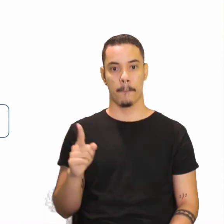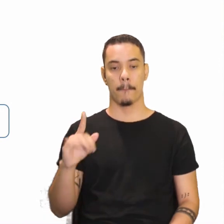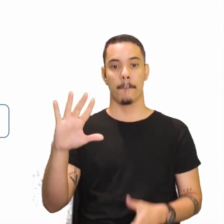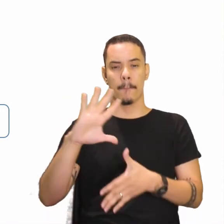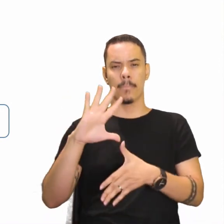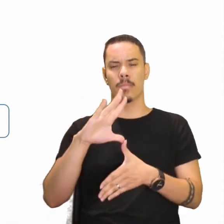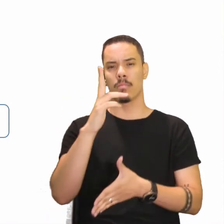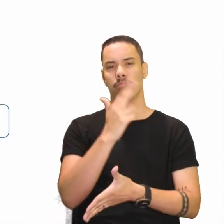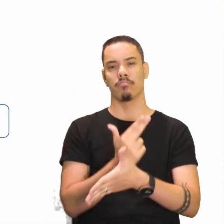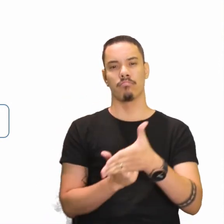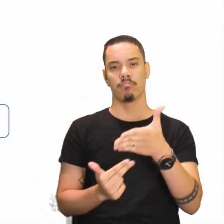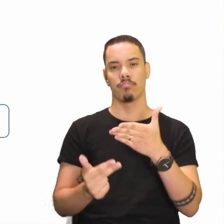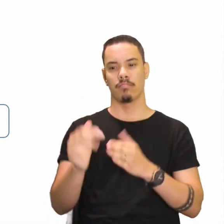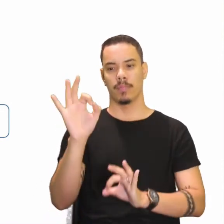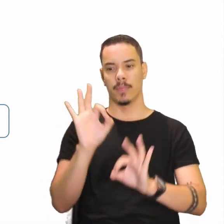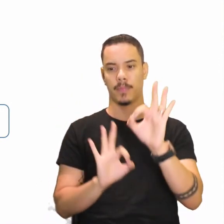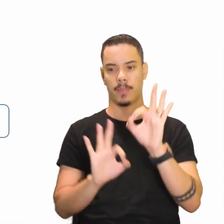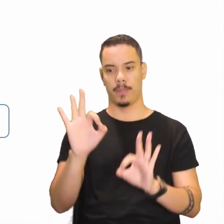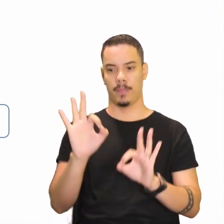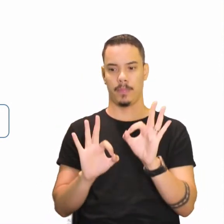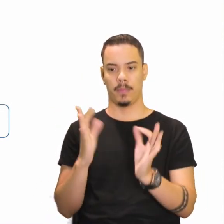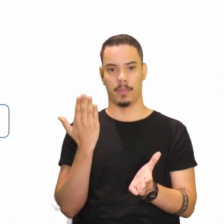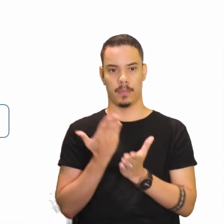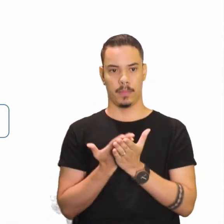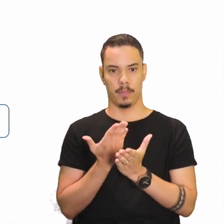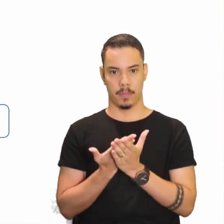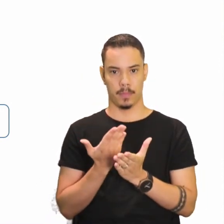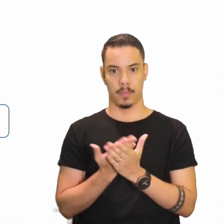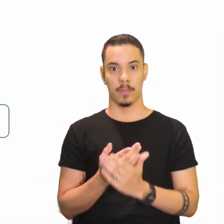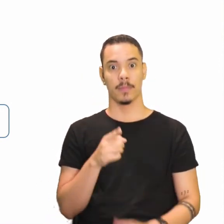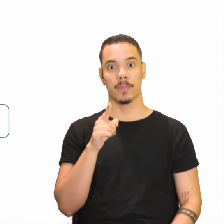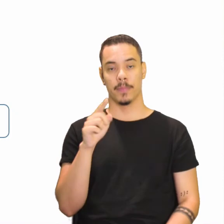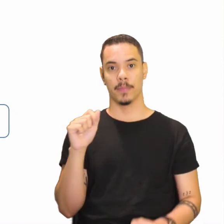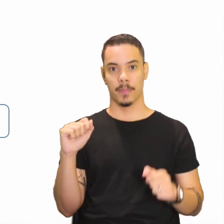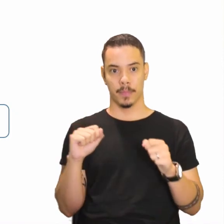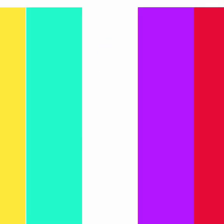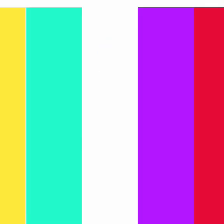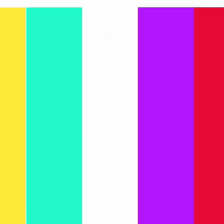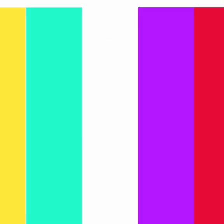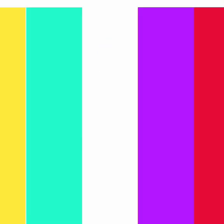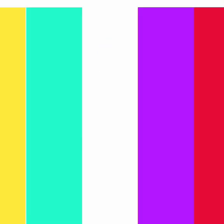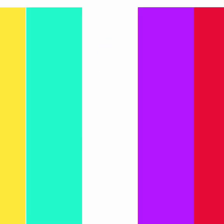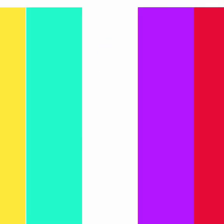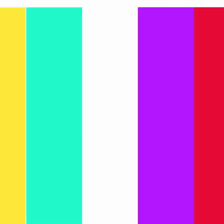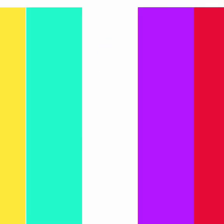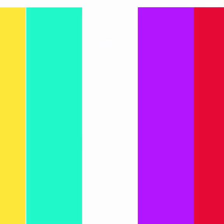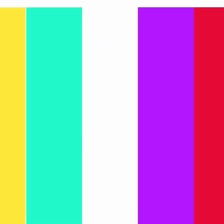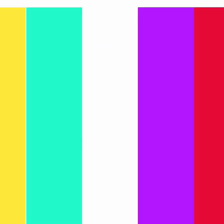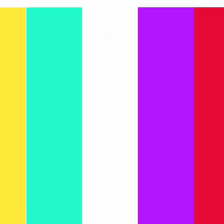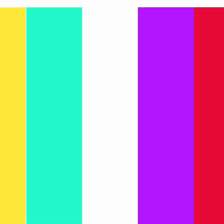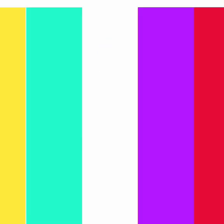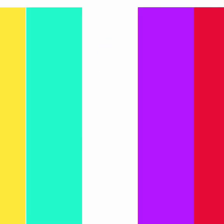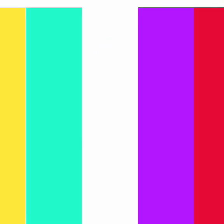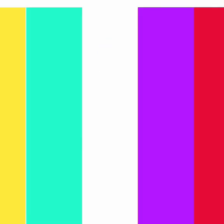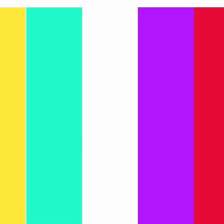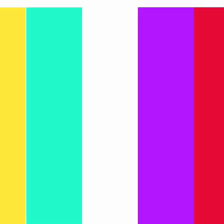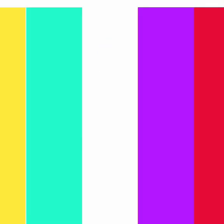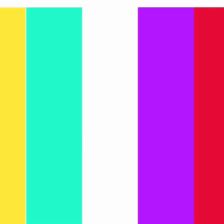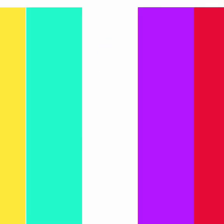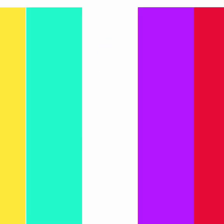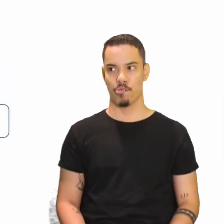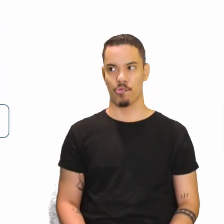mapa, né? Um esquema de estudo, né? Que você vai fazer sobre a aula de hoje, né? Sobre